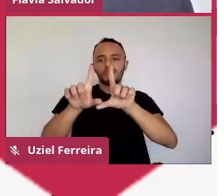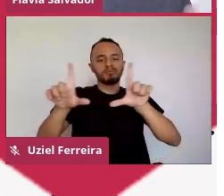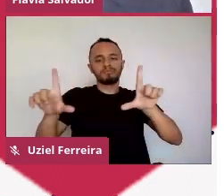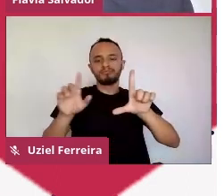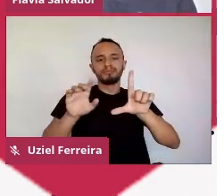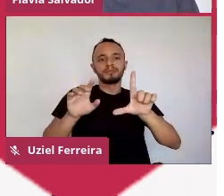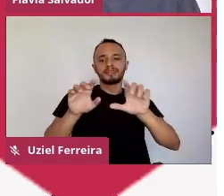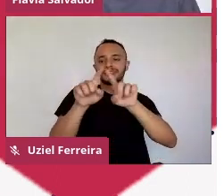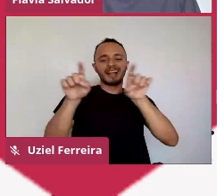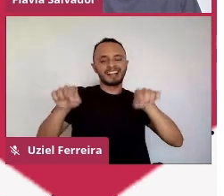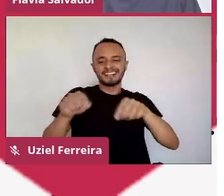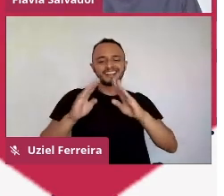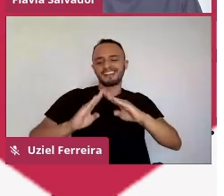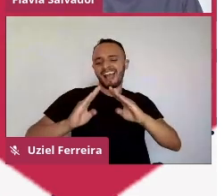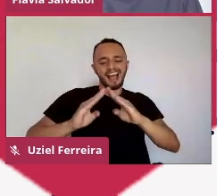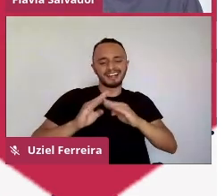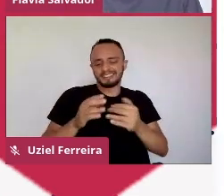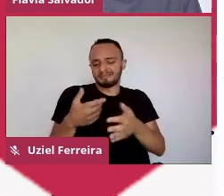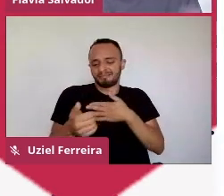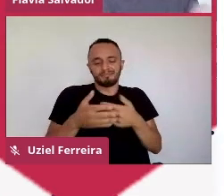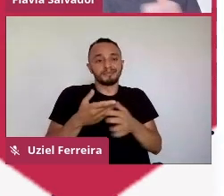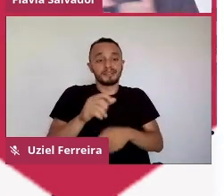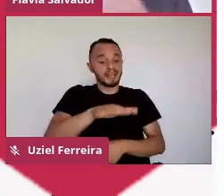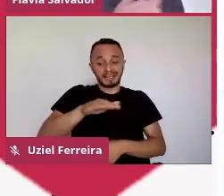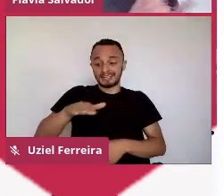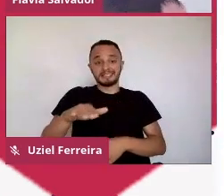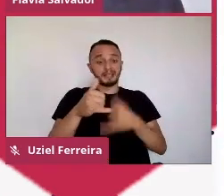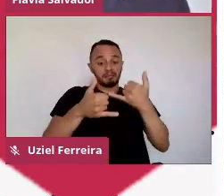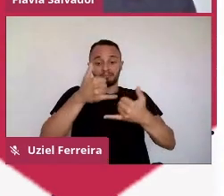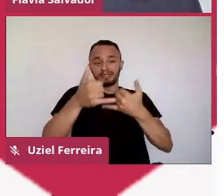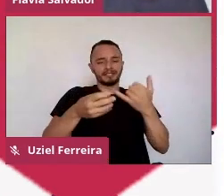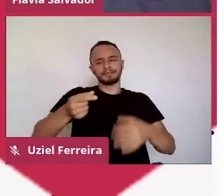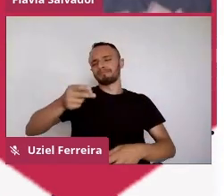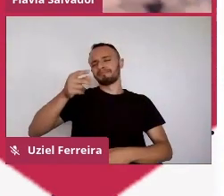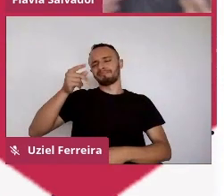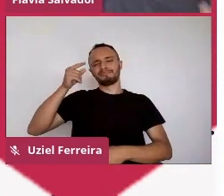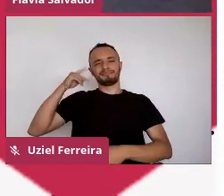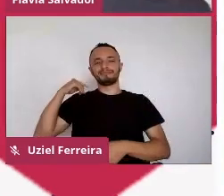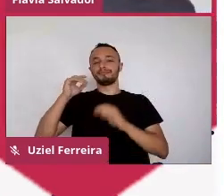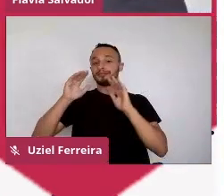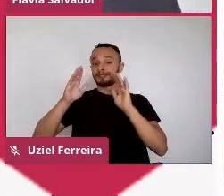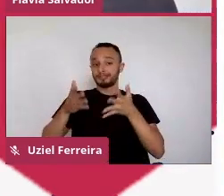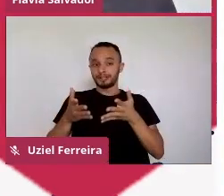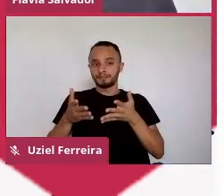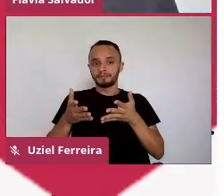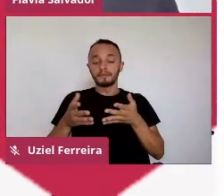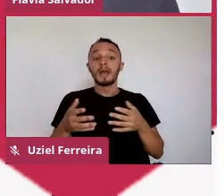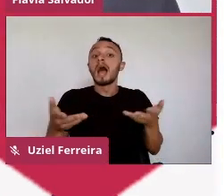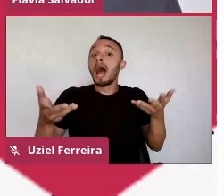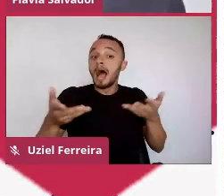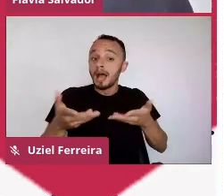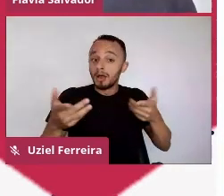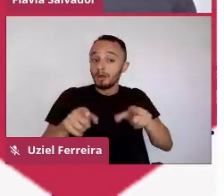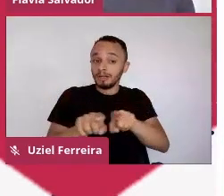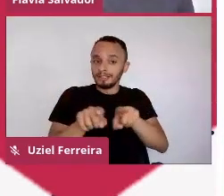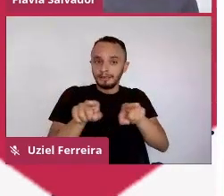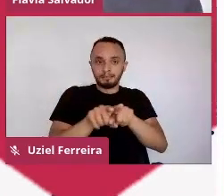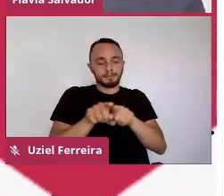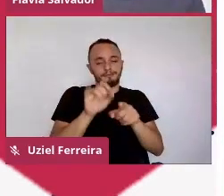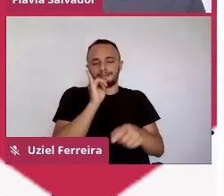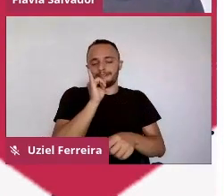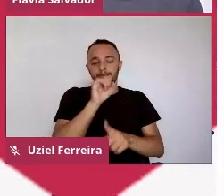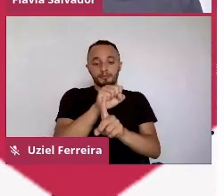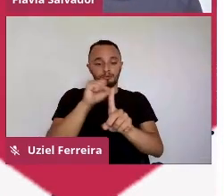prática, ela vem de antes de a gente se organizar de uma maneira mais complexa em sociedade.